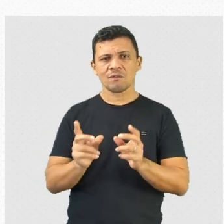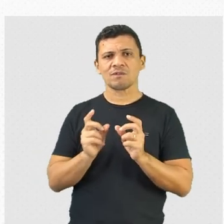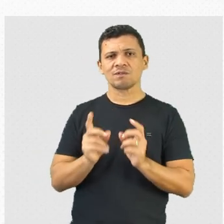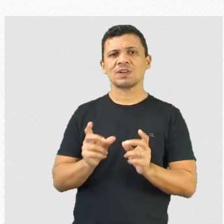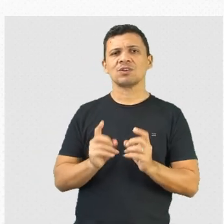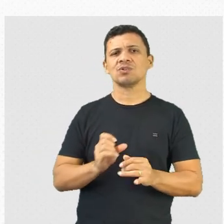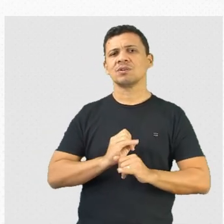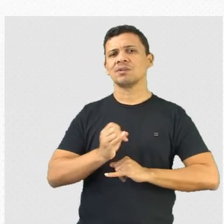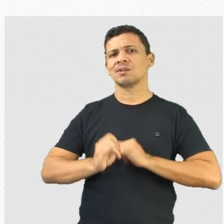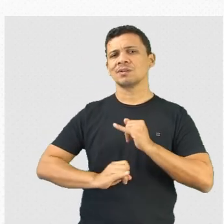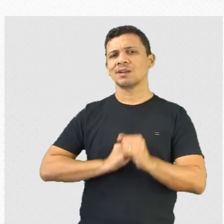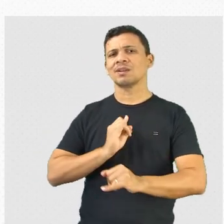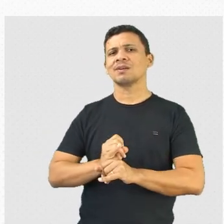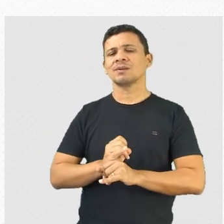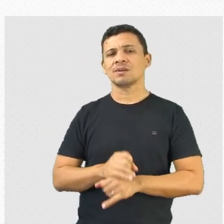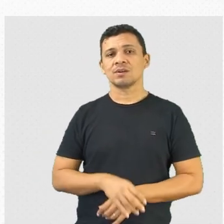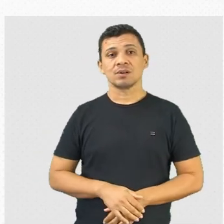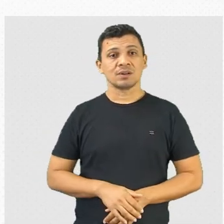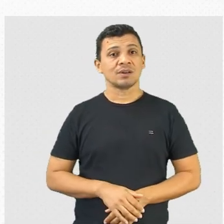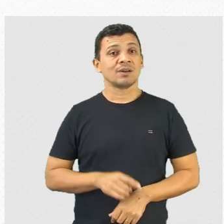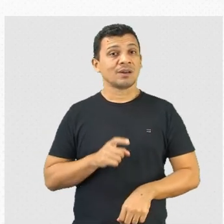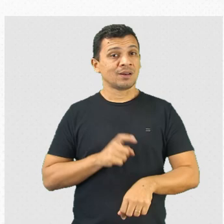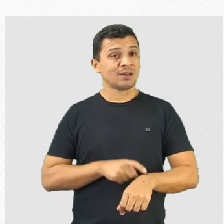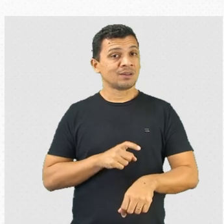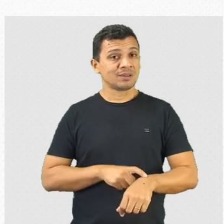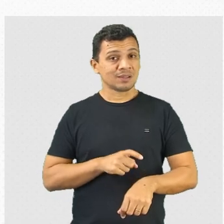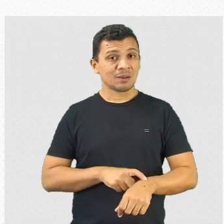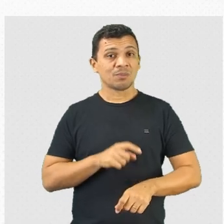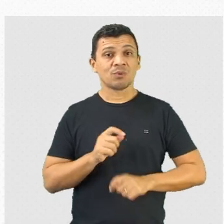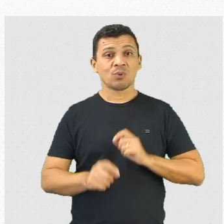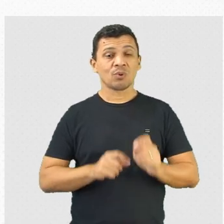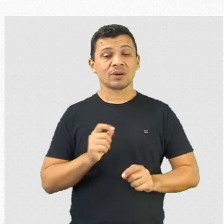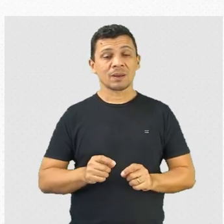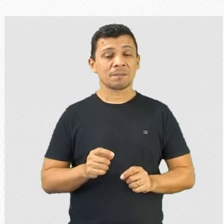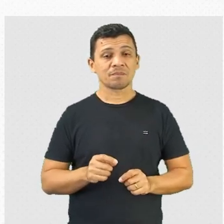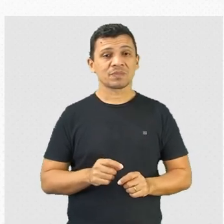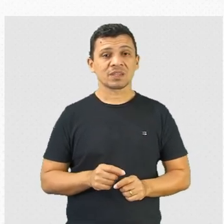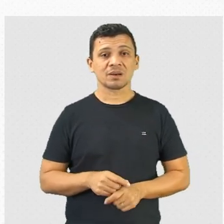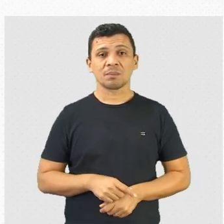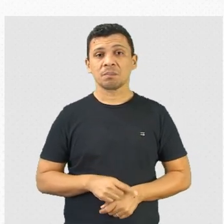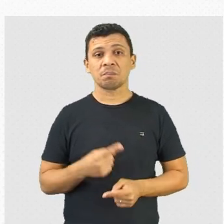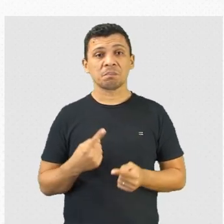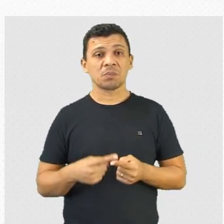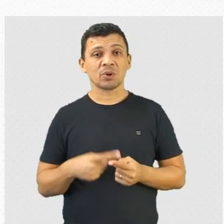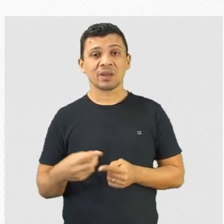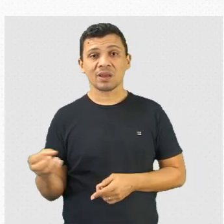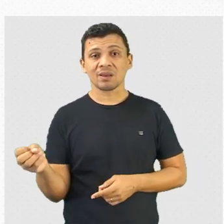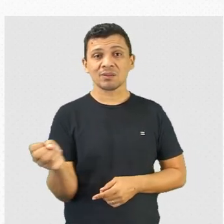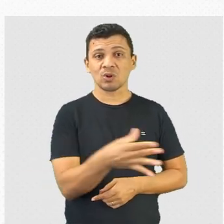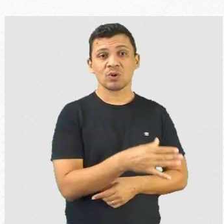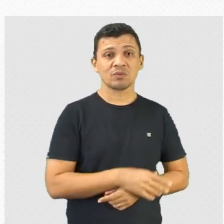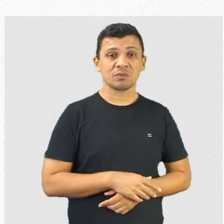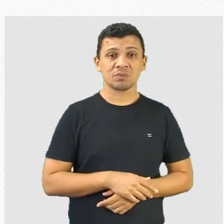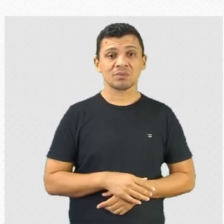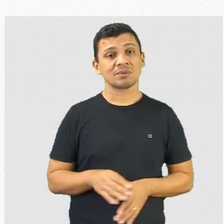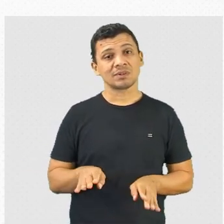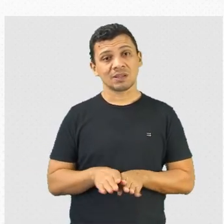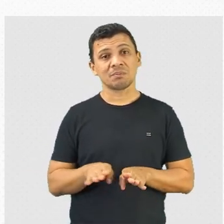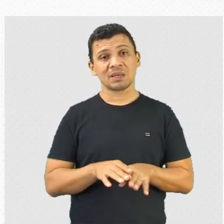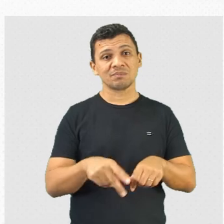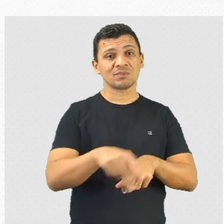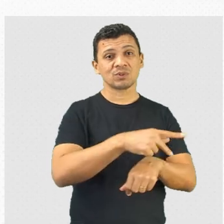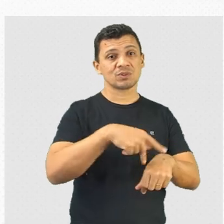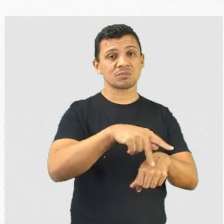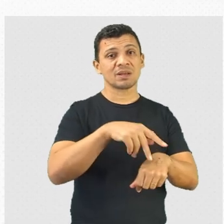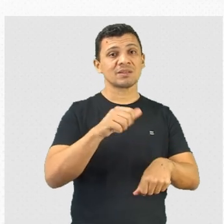internet. Então, todo esse campo ainda é muito minado, porque isso é tudo muito inédito, sobretudo nos países periféricos como o